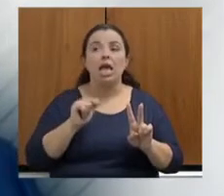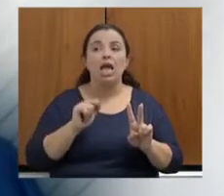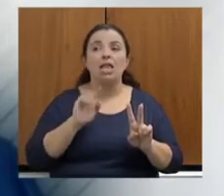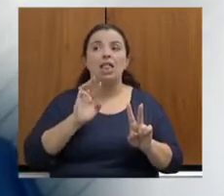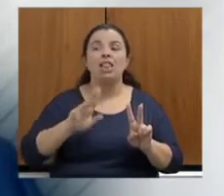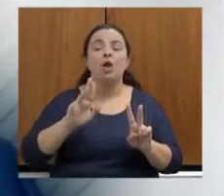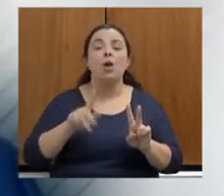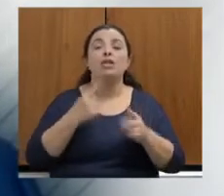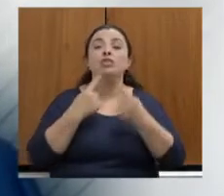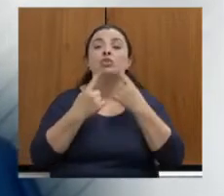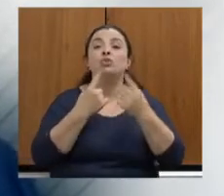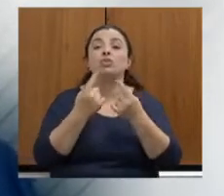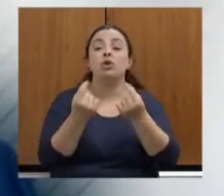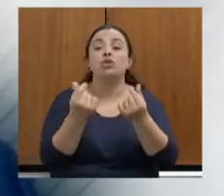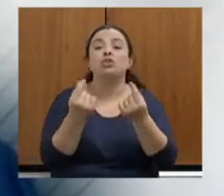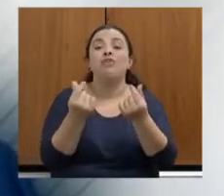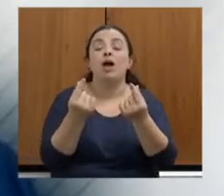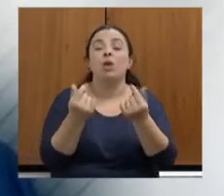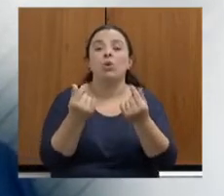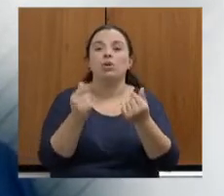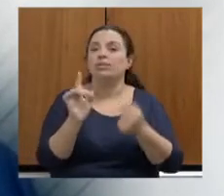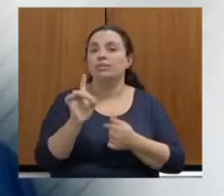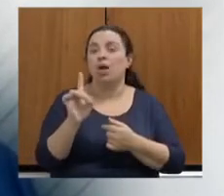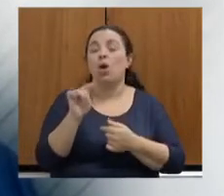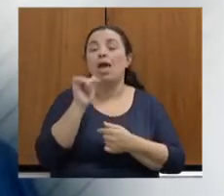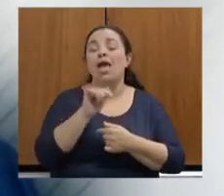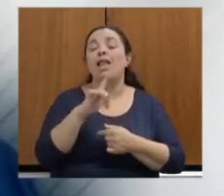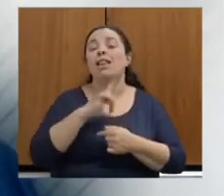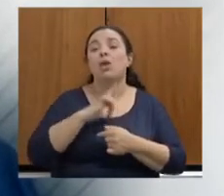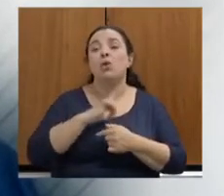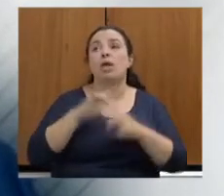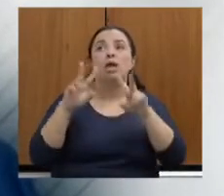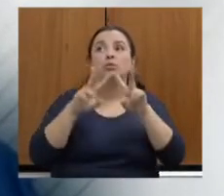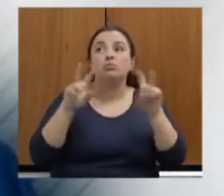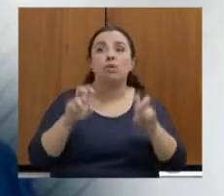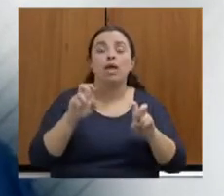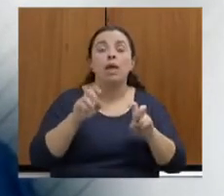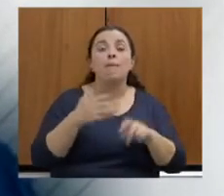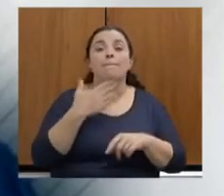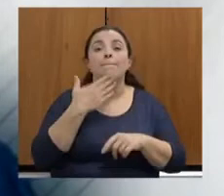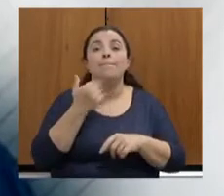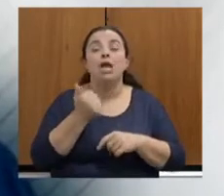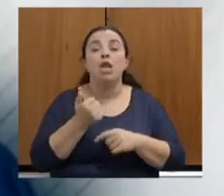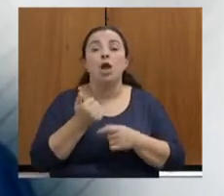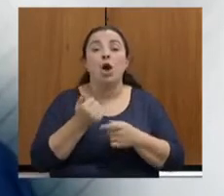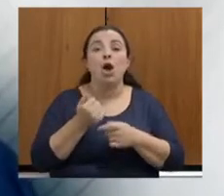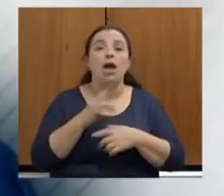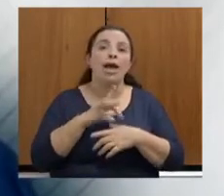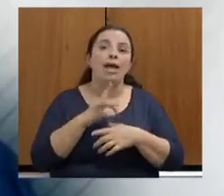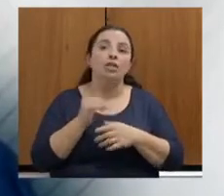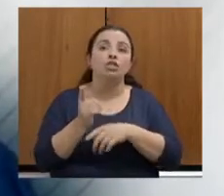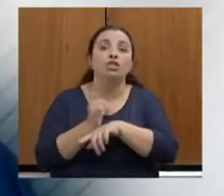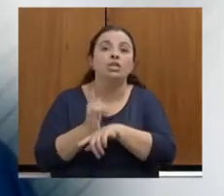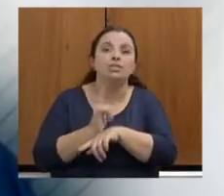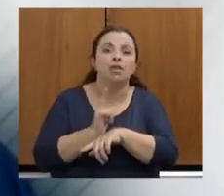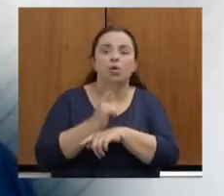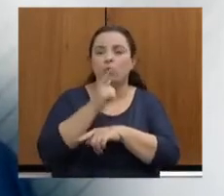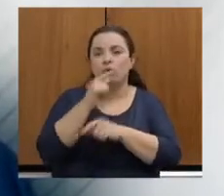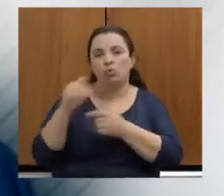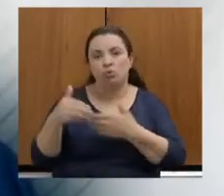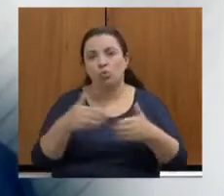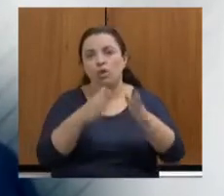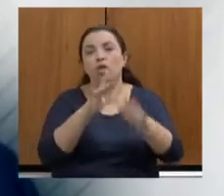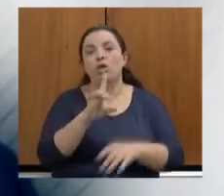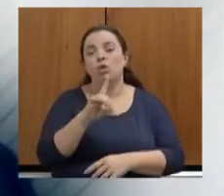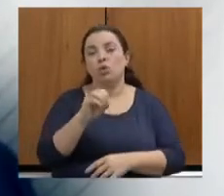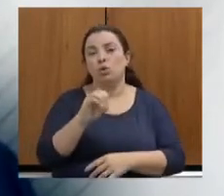envolveria uma melhor governança é do Rio Doce Mas por diversas questões que